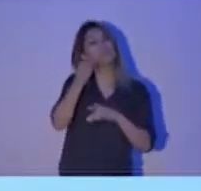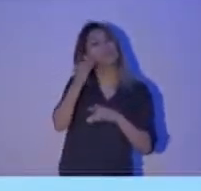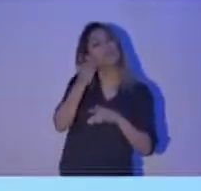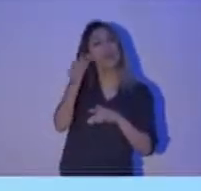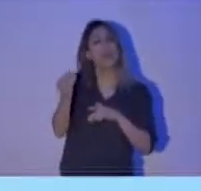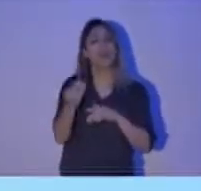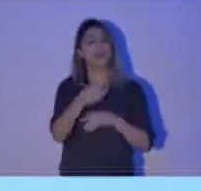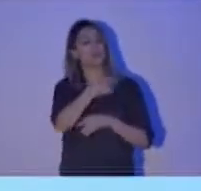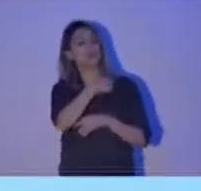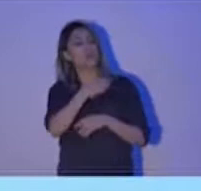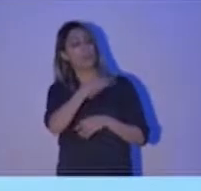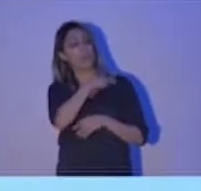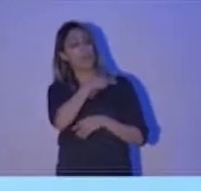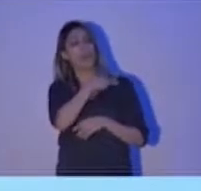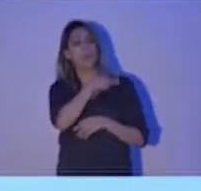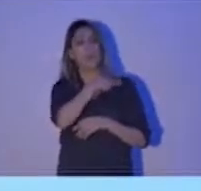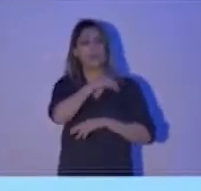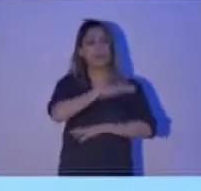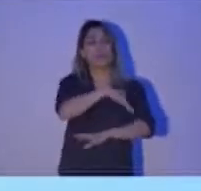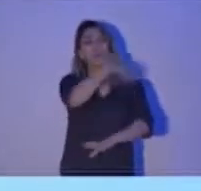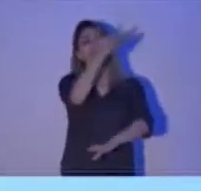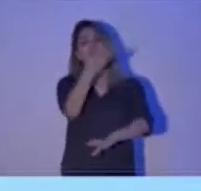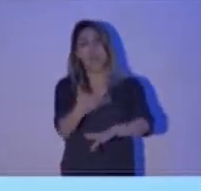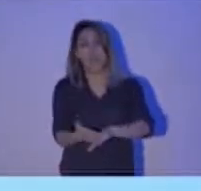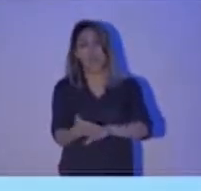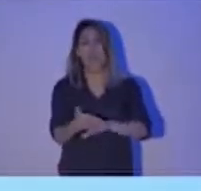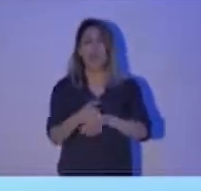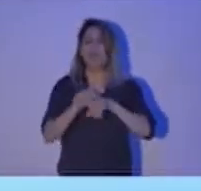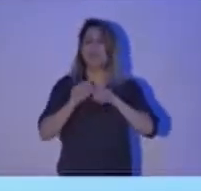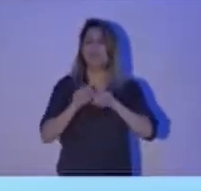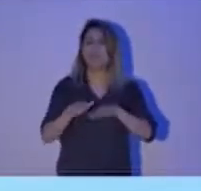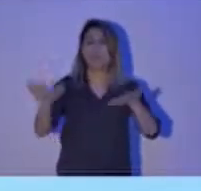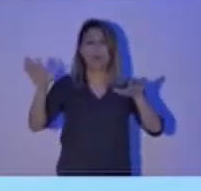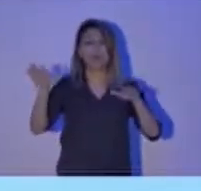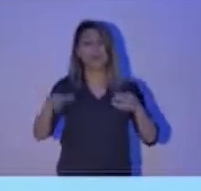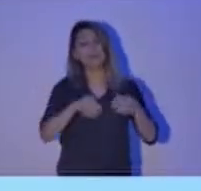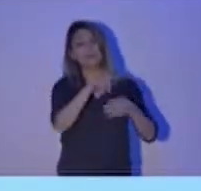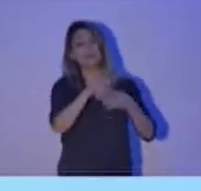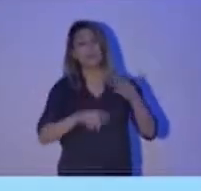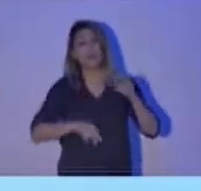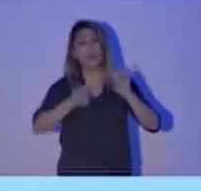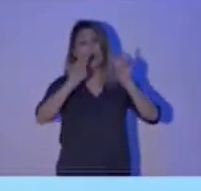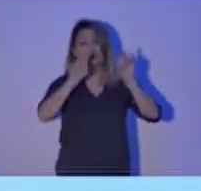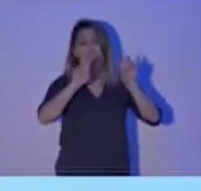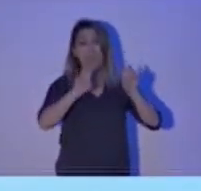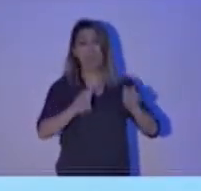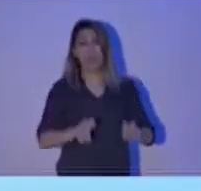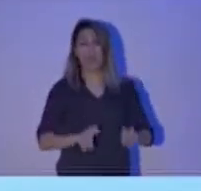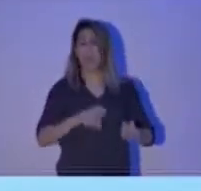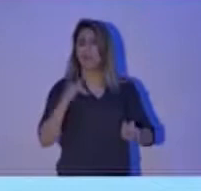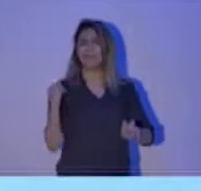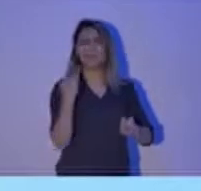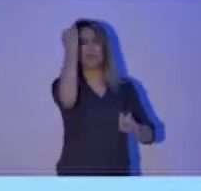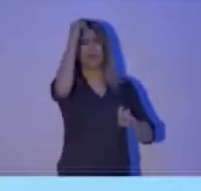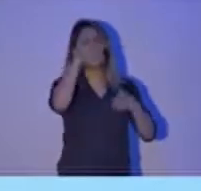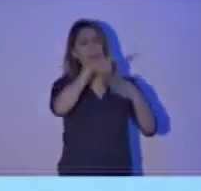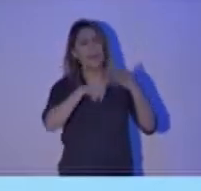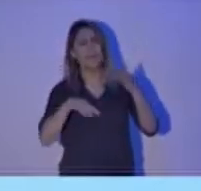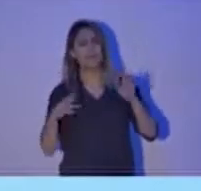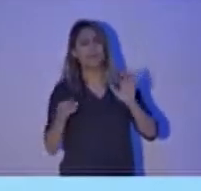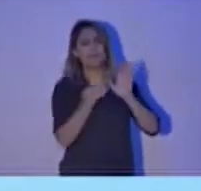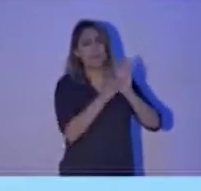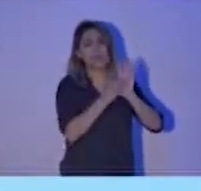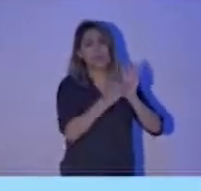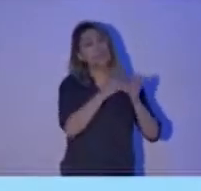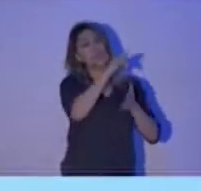ensino médio de tempo integral. São quatro temas, por exemplo, super importantes da Agenda Nacional, que estão nos três documentos